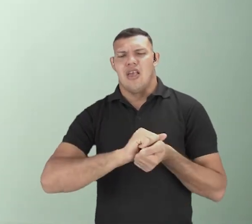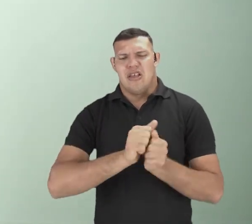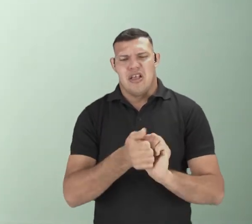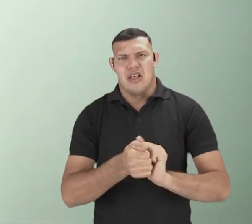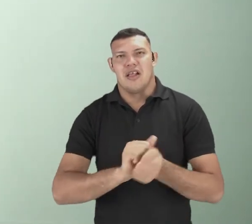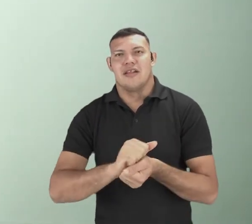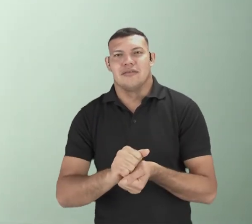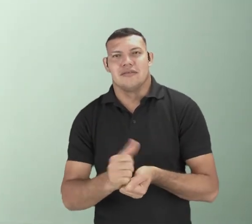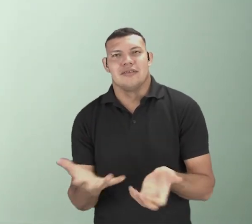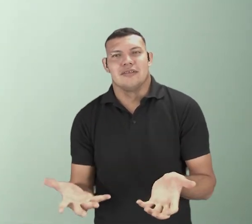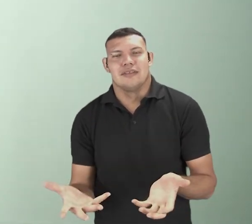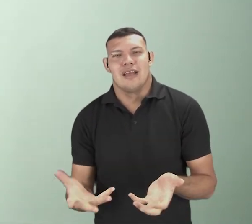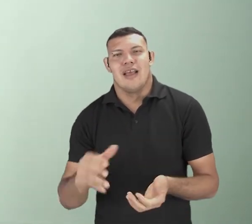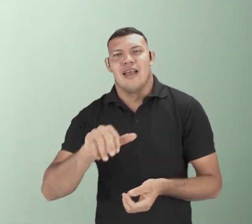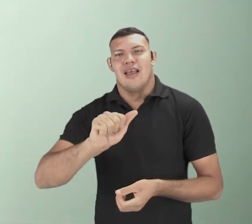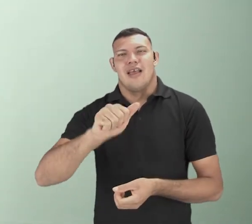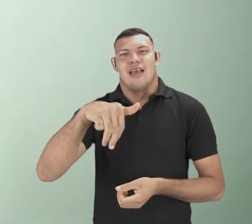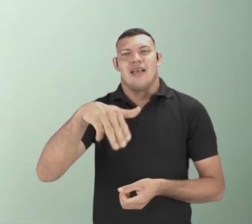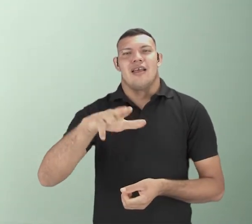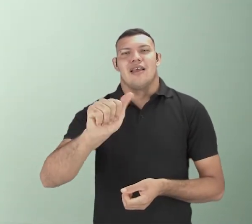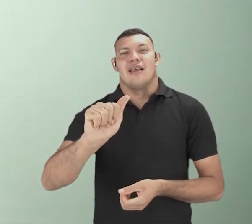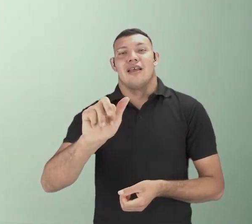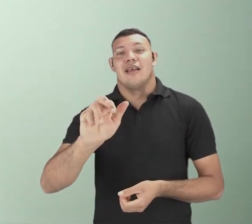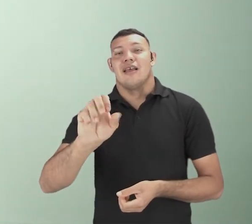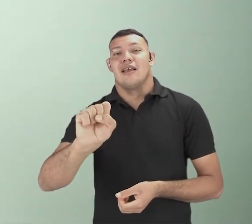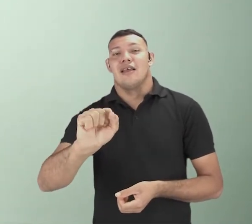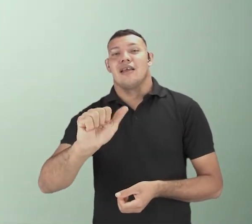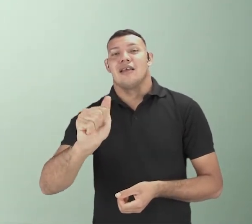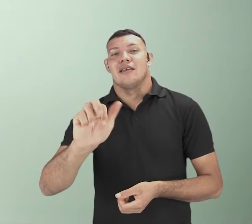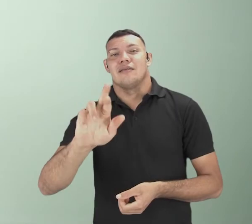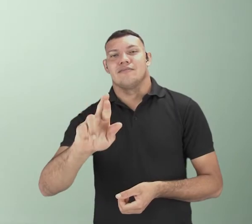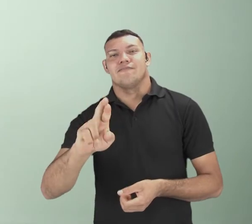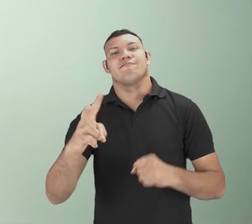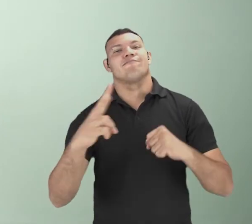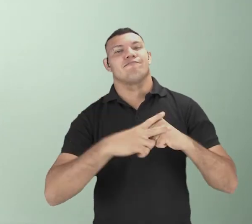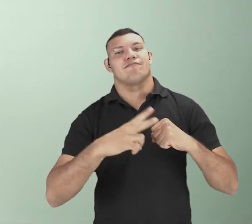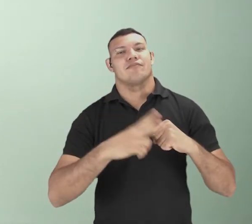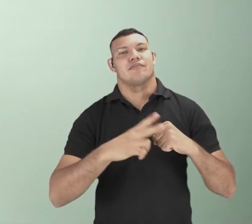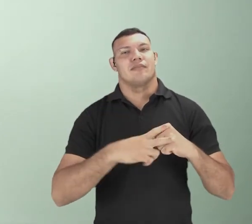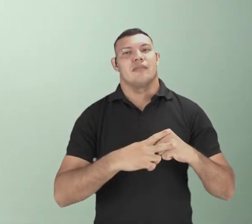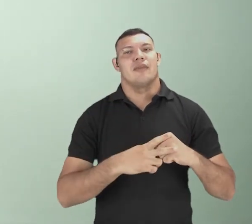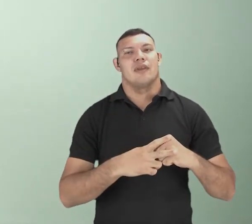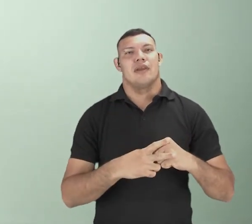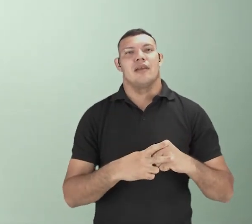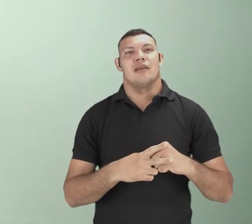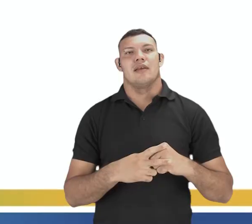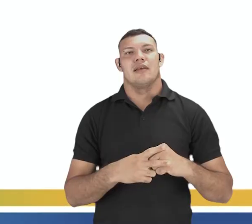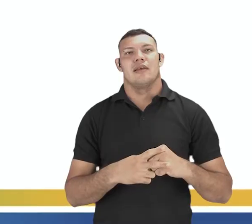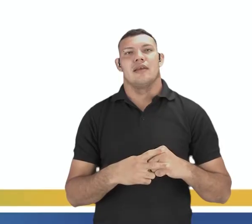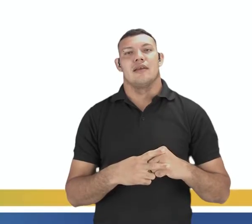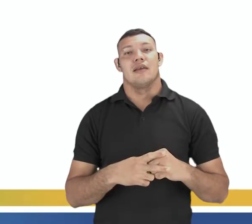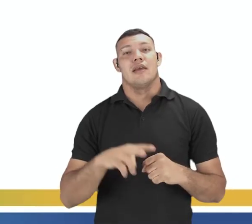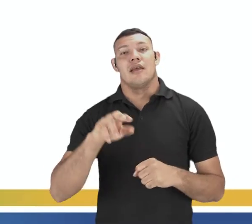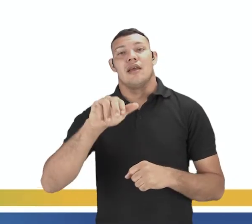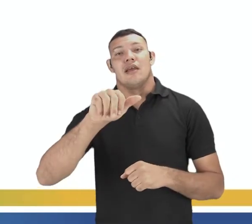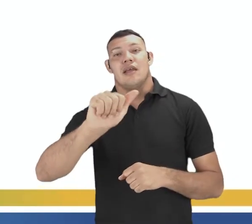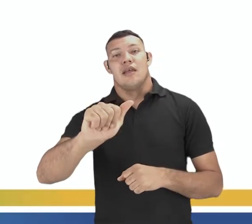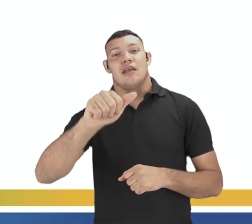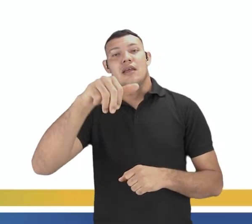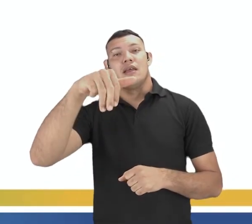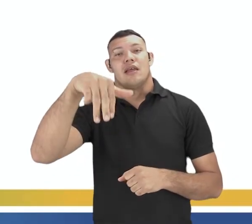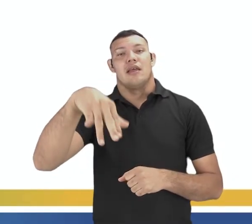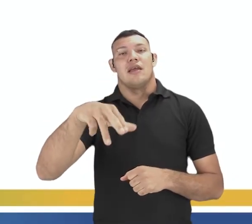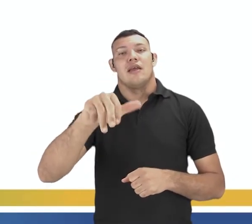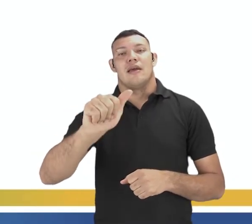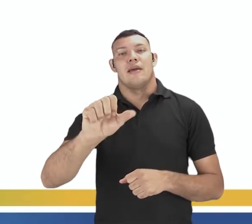ser amassar uma massa, mas é um verbo, ele pode ser. E o amasso de um grande